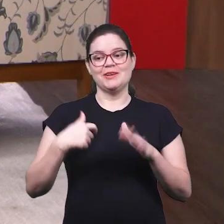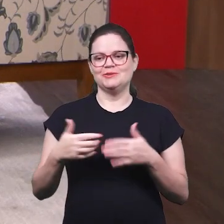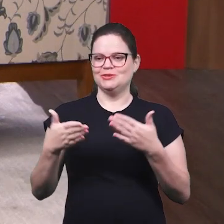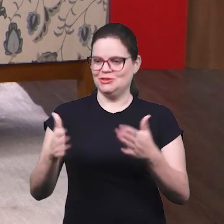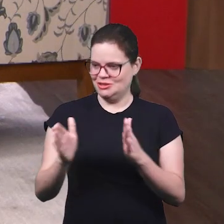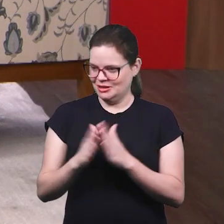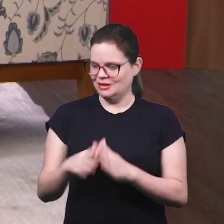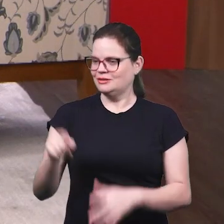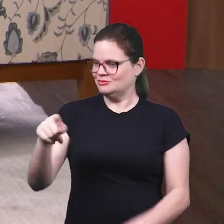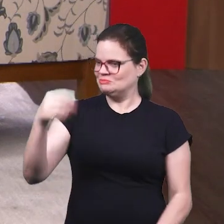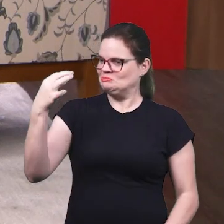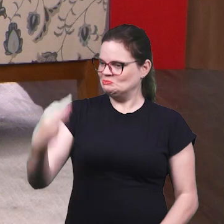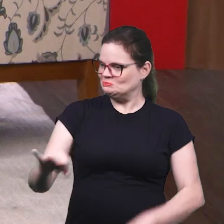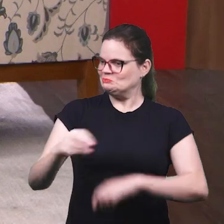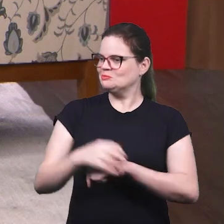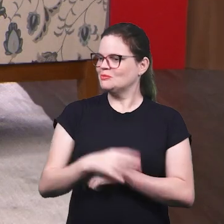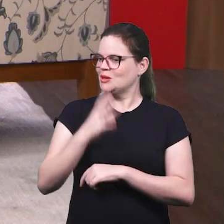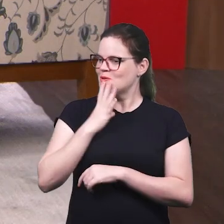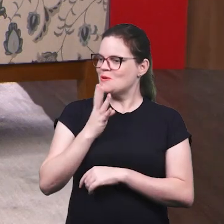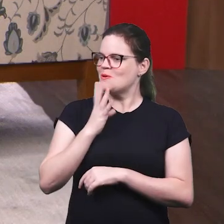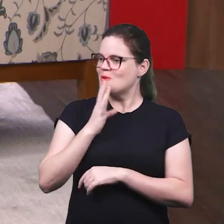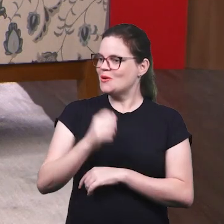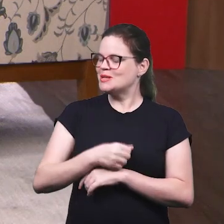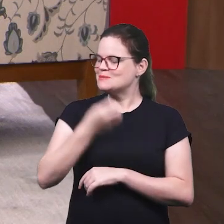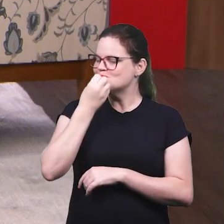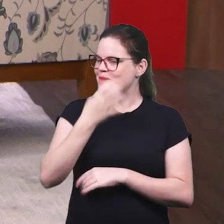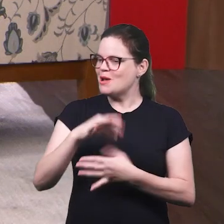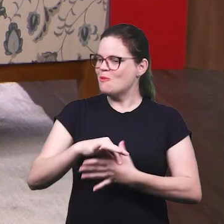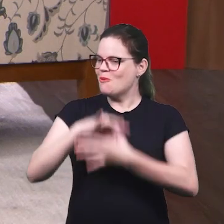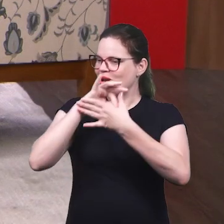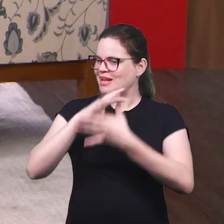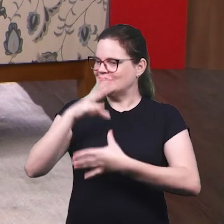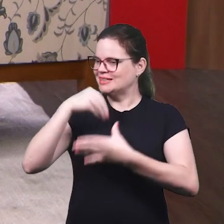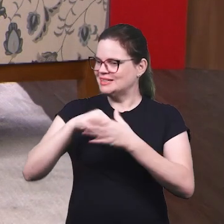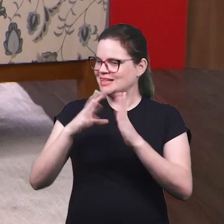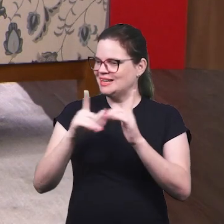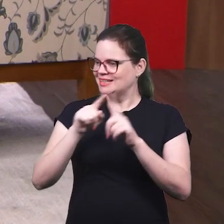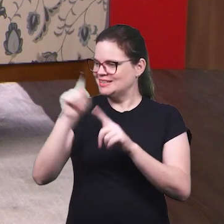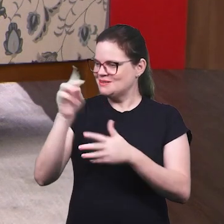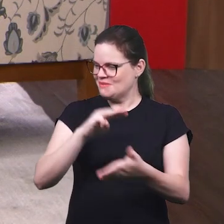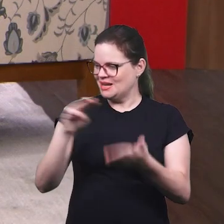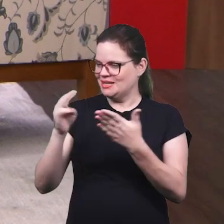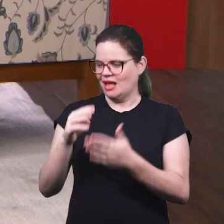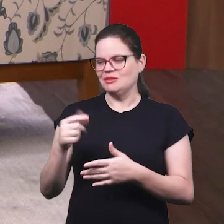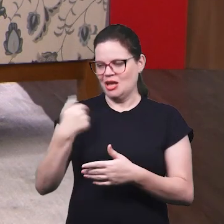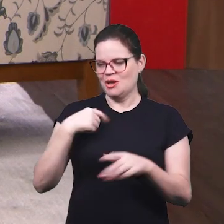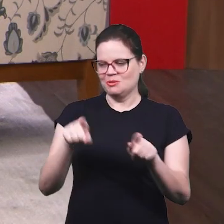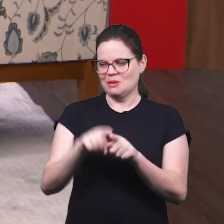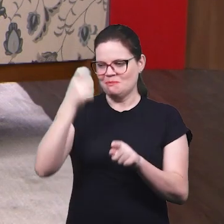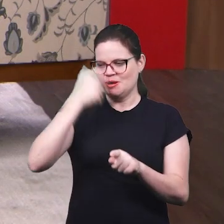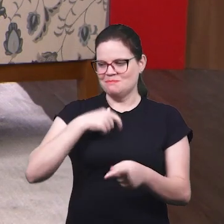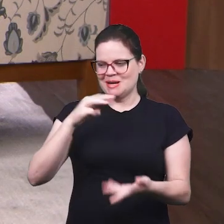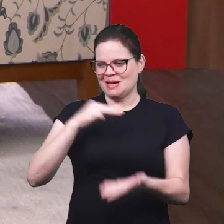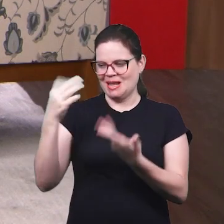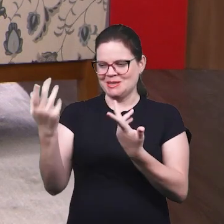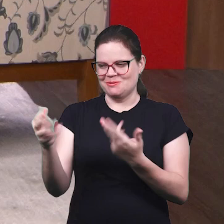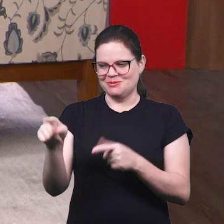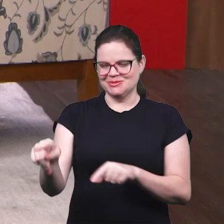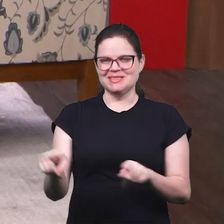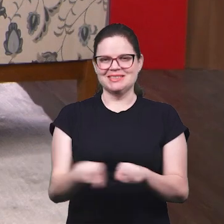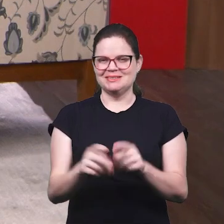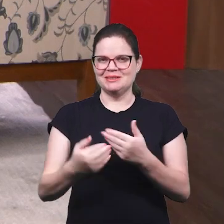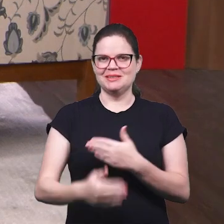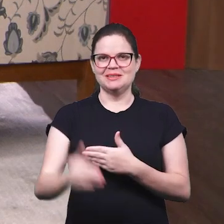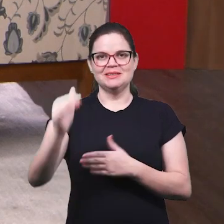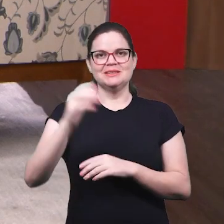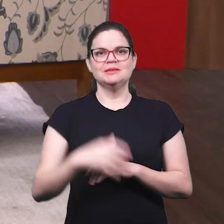meu filho, você acertou. Porque eu conheço demais o líder dessa religião. Daqui para frente eu vou ter Maranata também. Muito